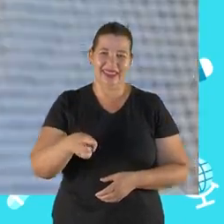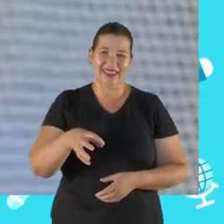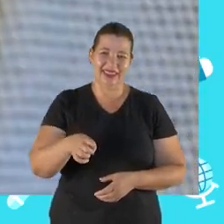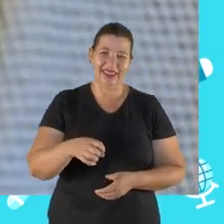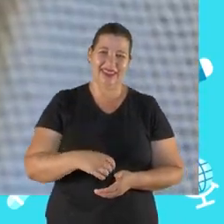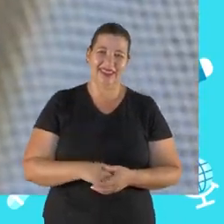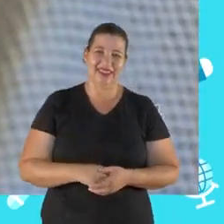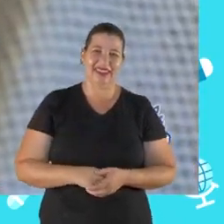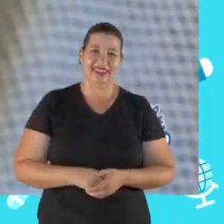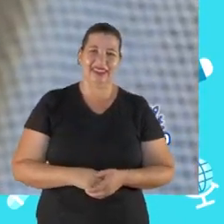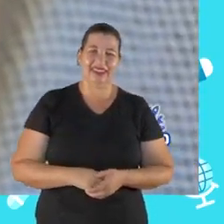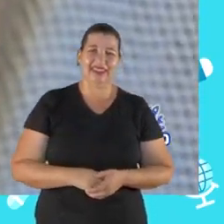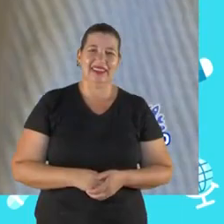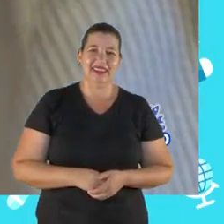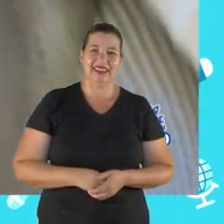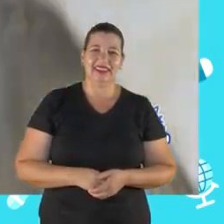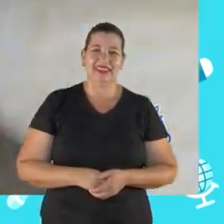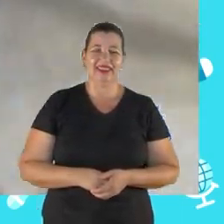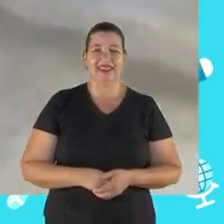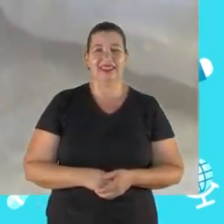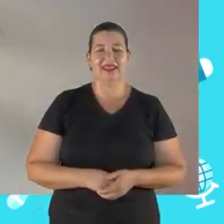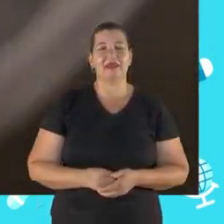legal.